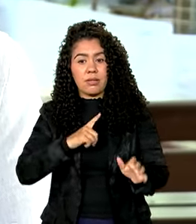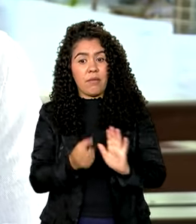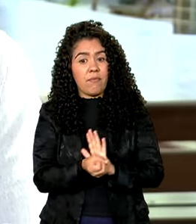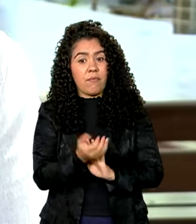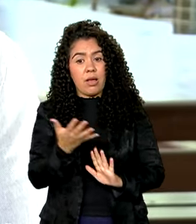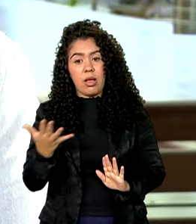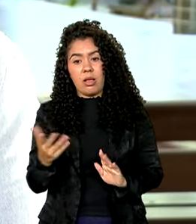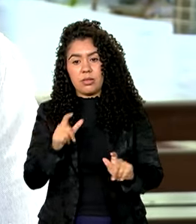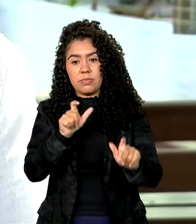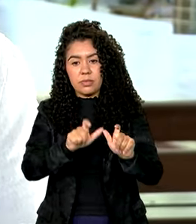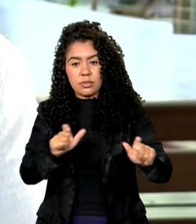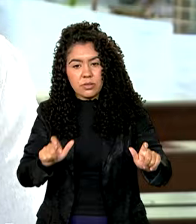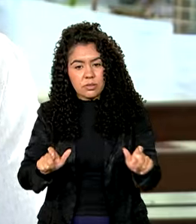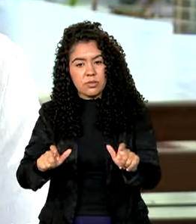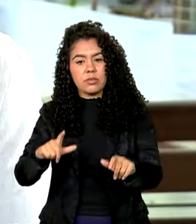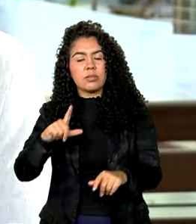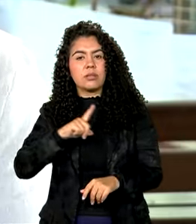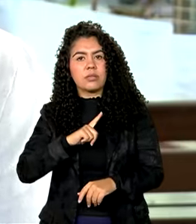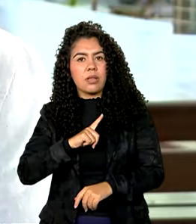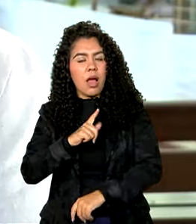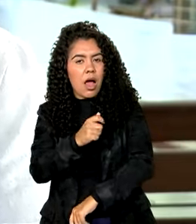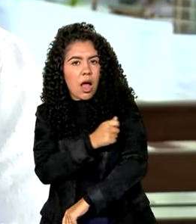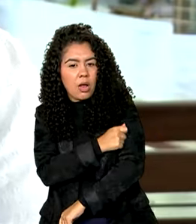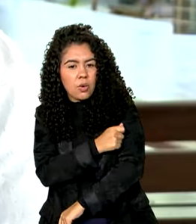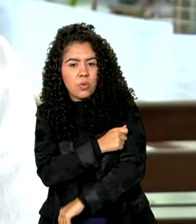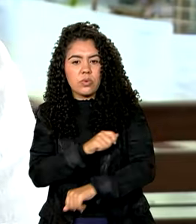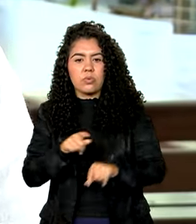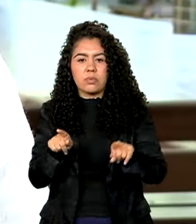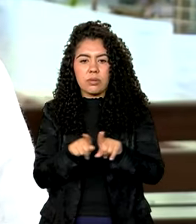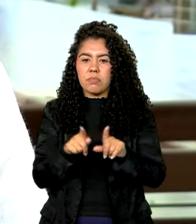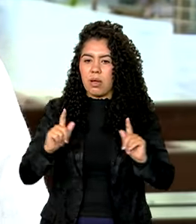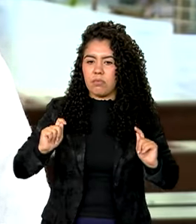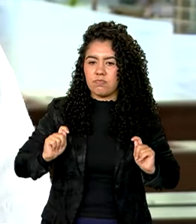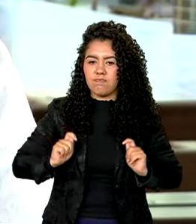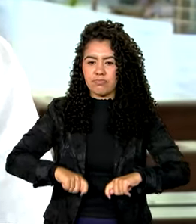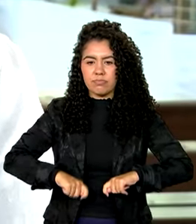gente, muitos alunos e alunas extremamente